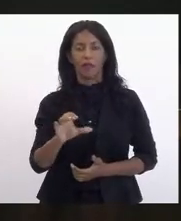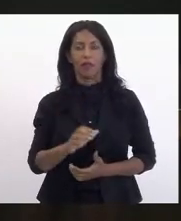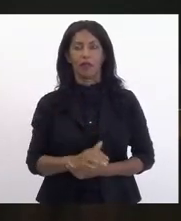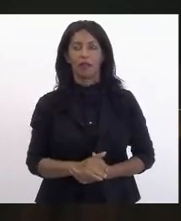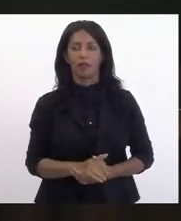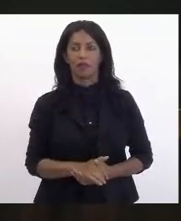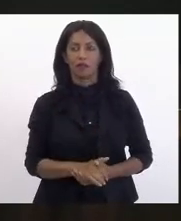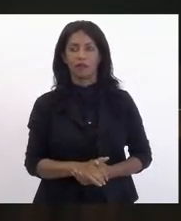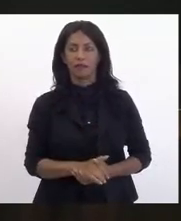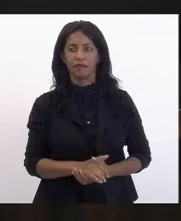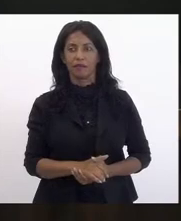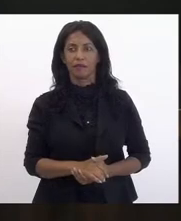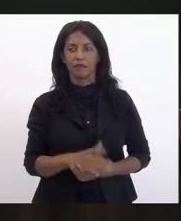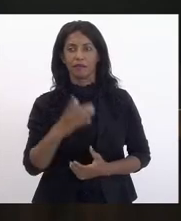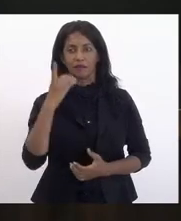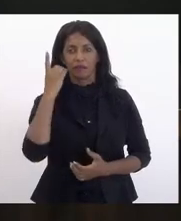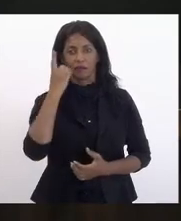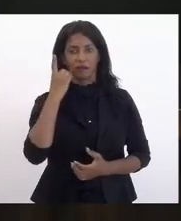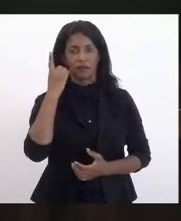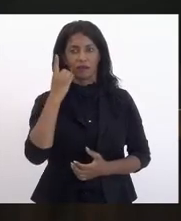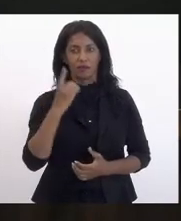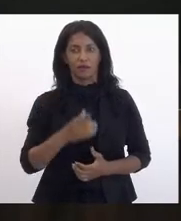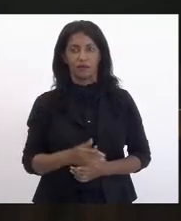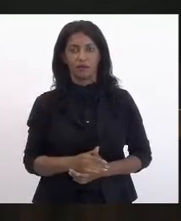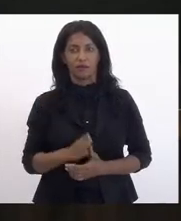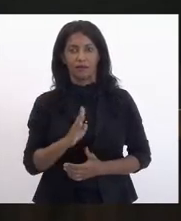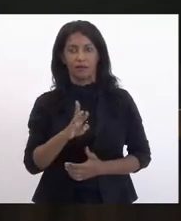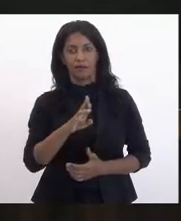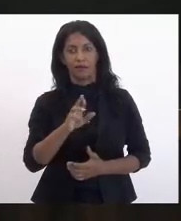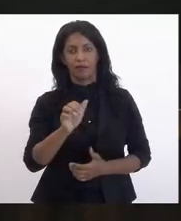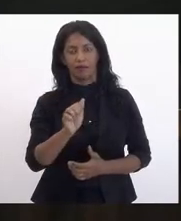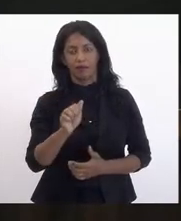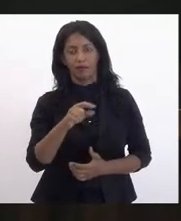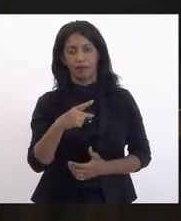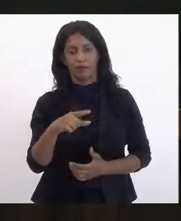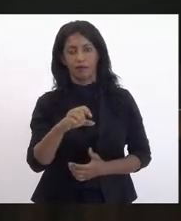Mink, deputado Brazão,